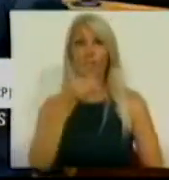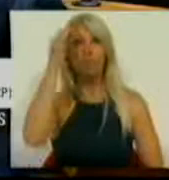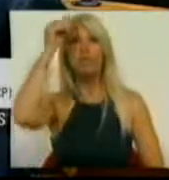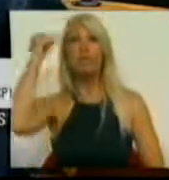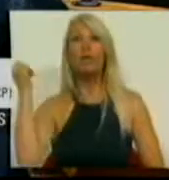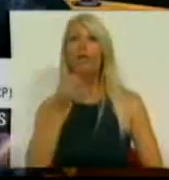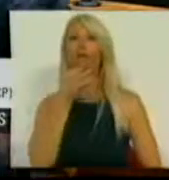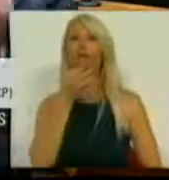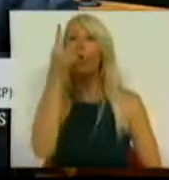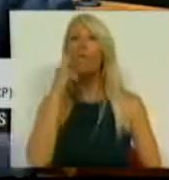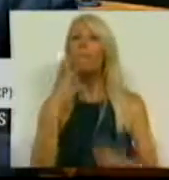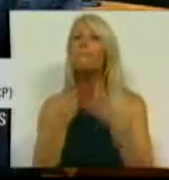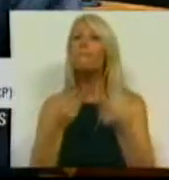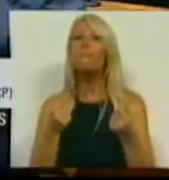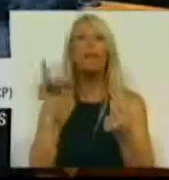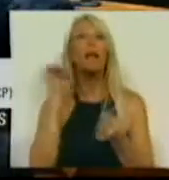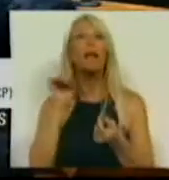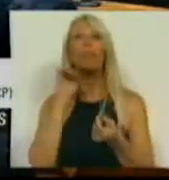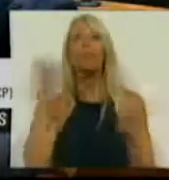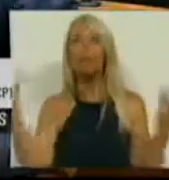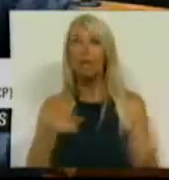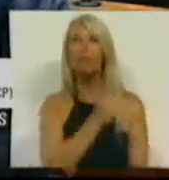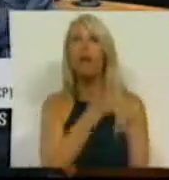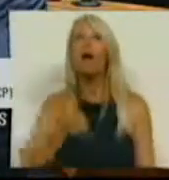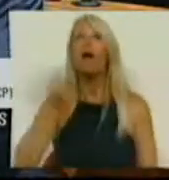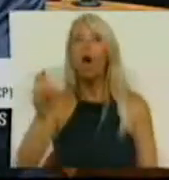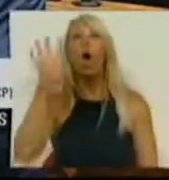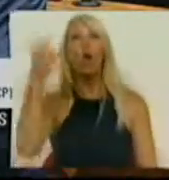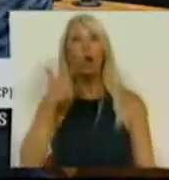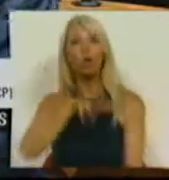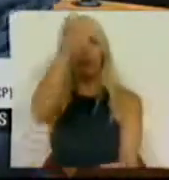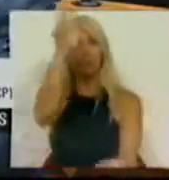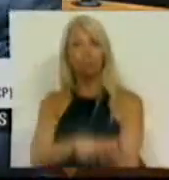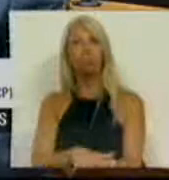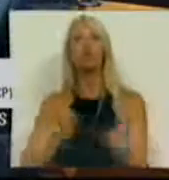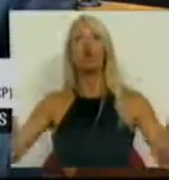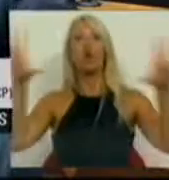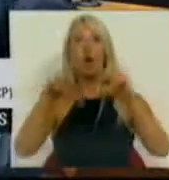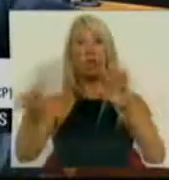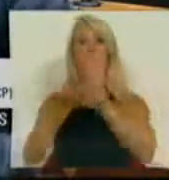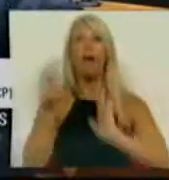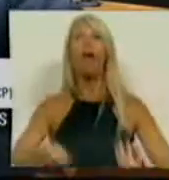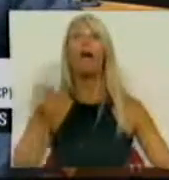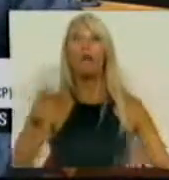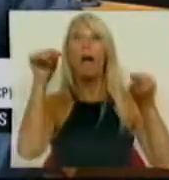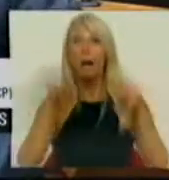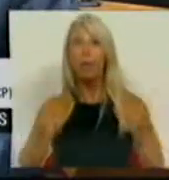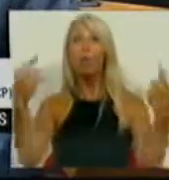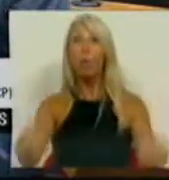as rendas. É que quando foi promulgada a nova lei do arrendamento, houve aqui um compromisso